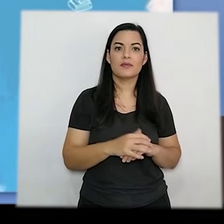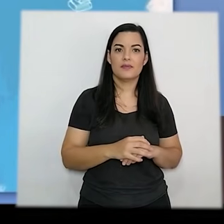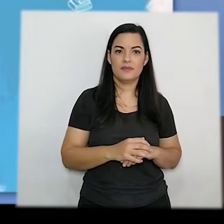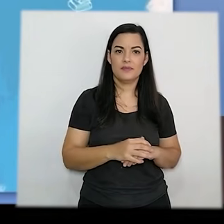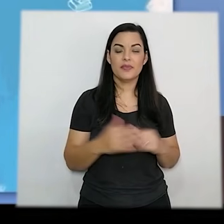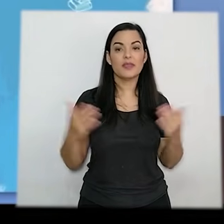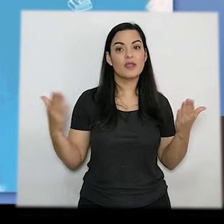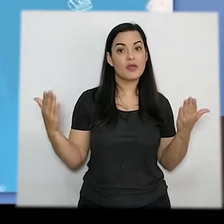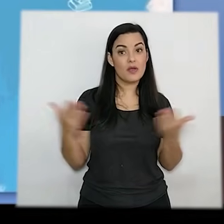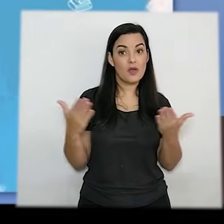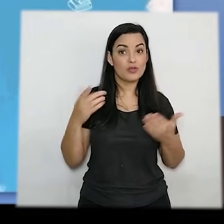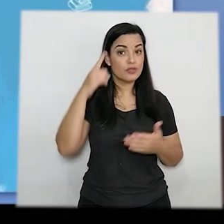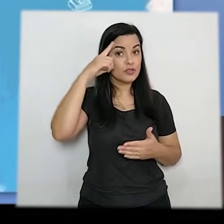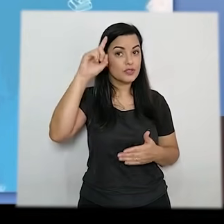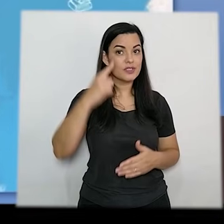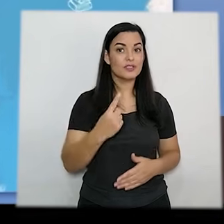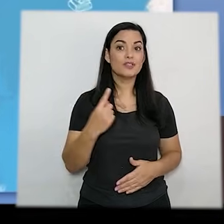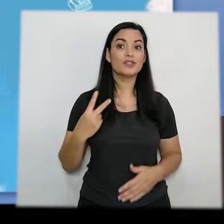Hoje é dia